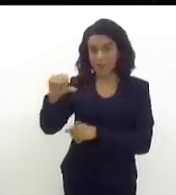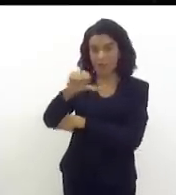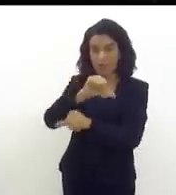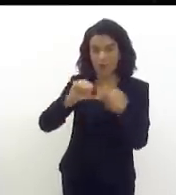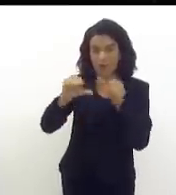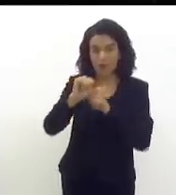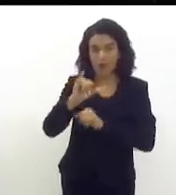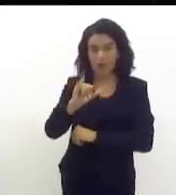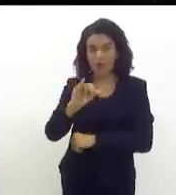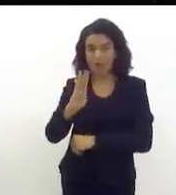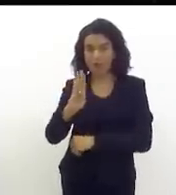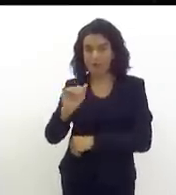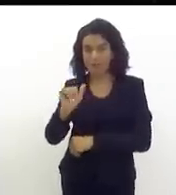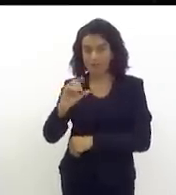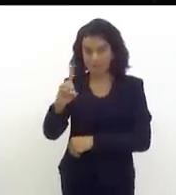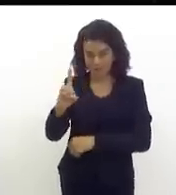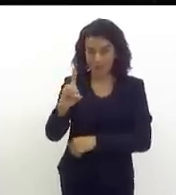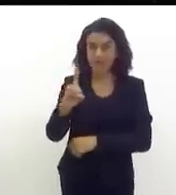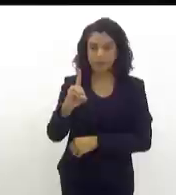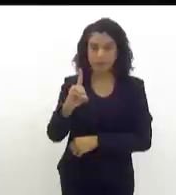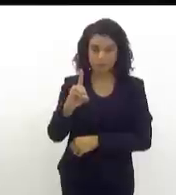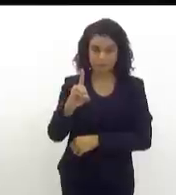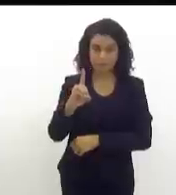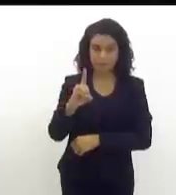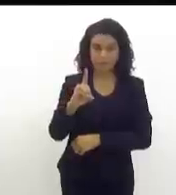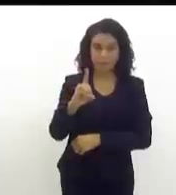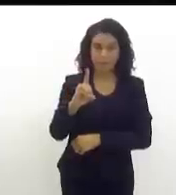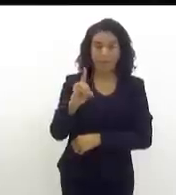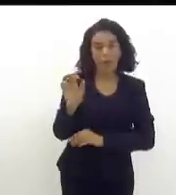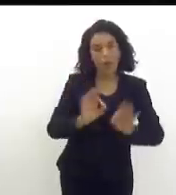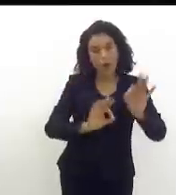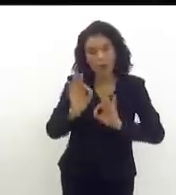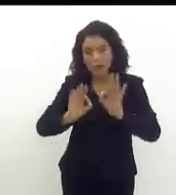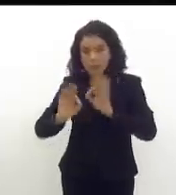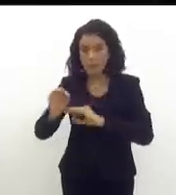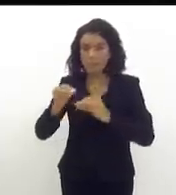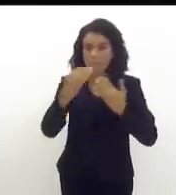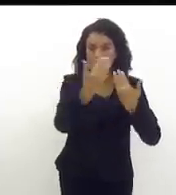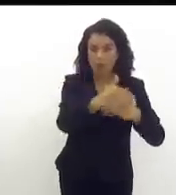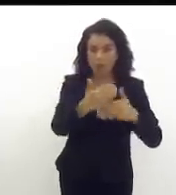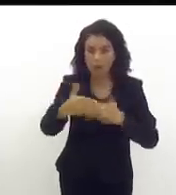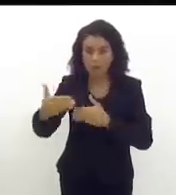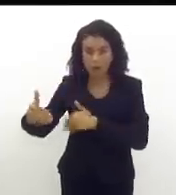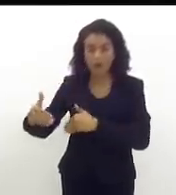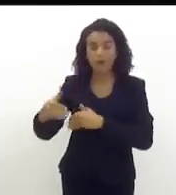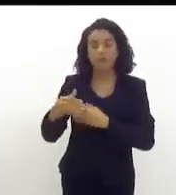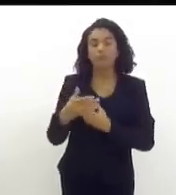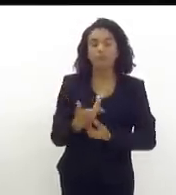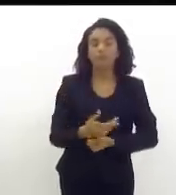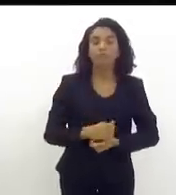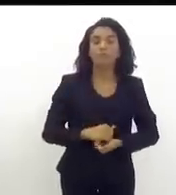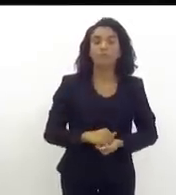a empresa que prestou a banca que prestou o concurso público responde também